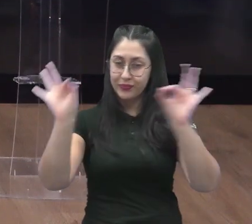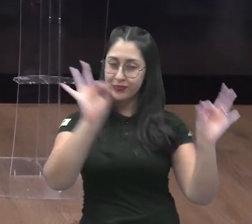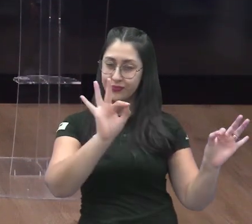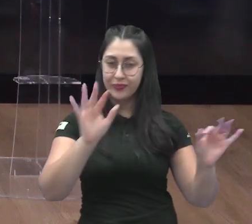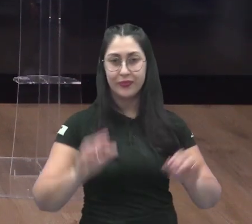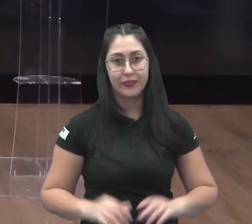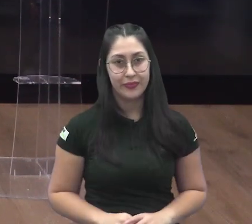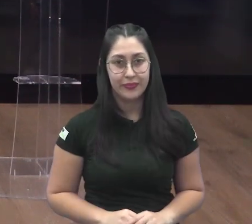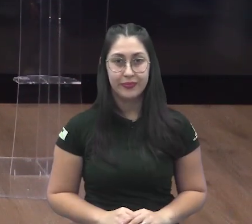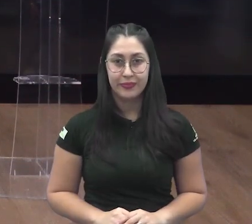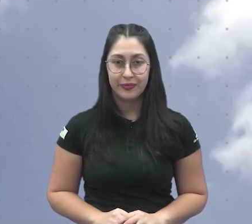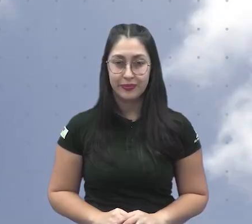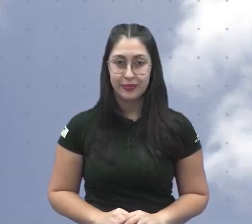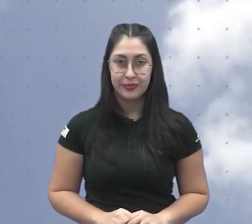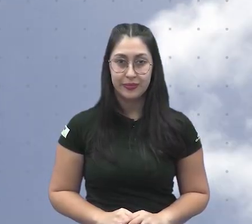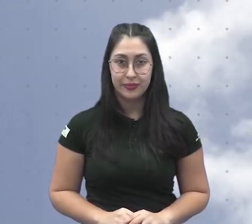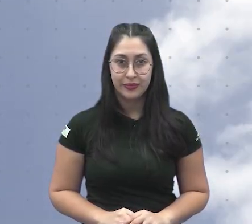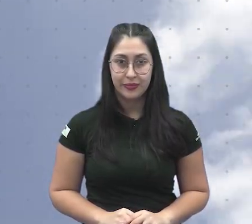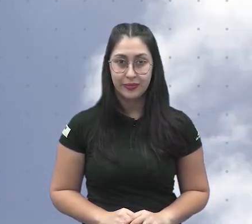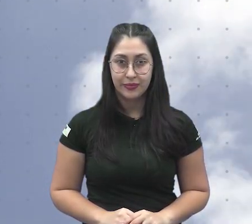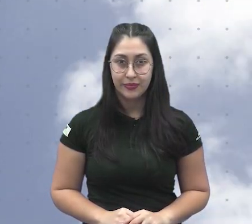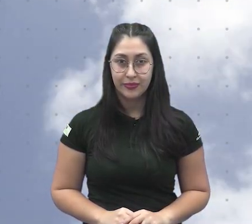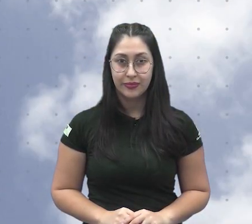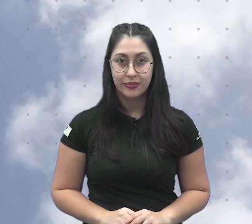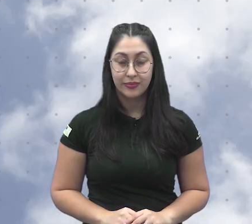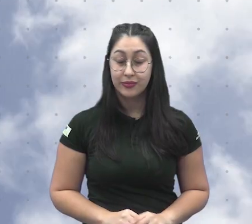Vamos ver na previsão.